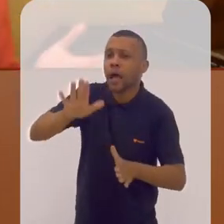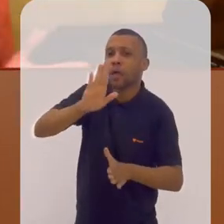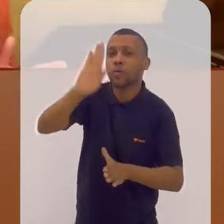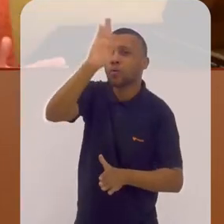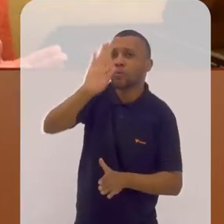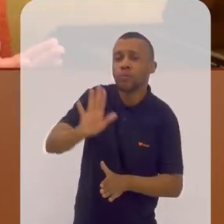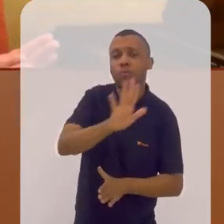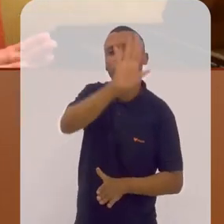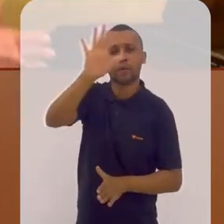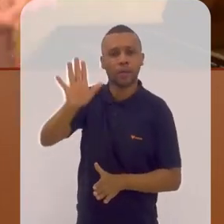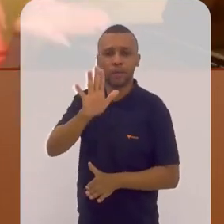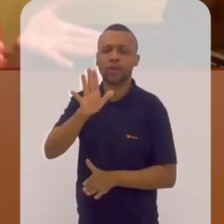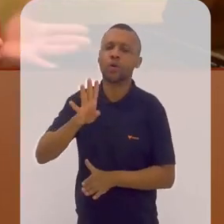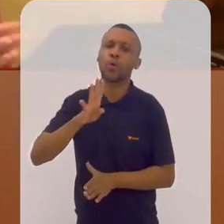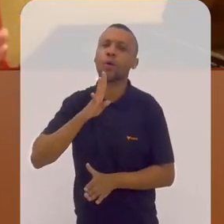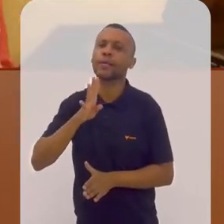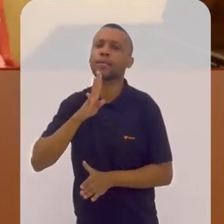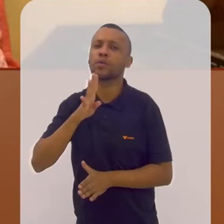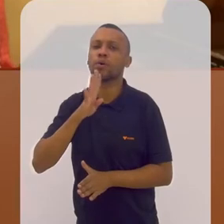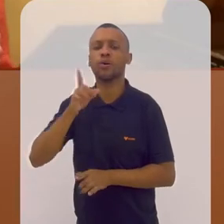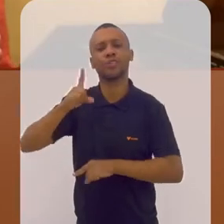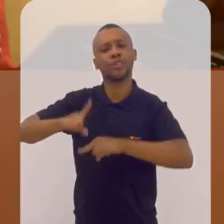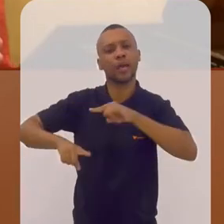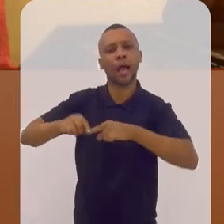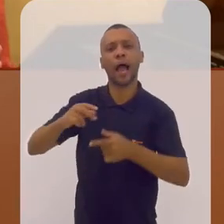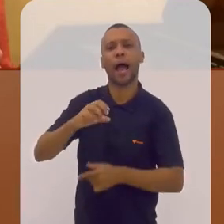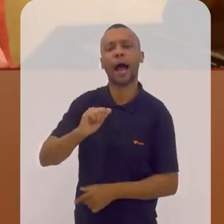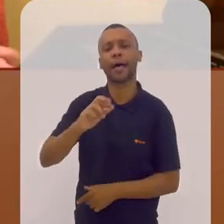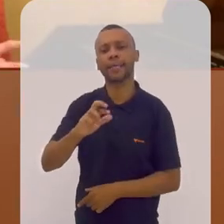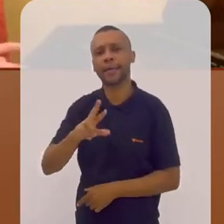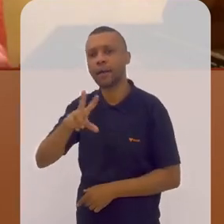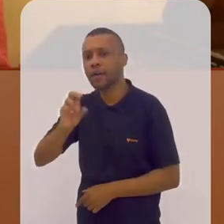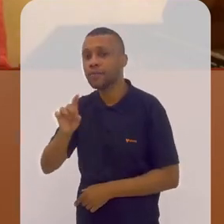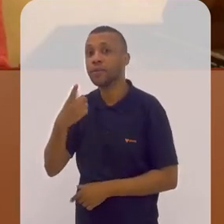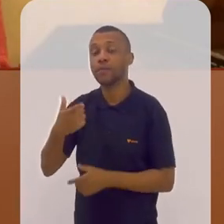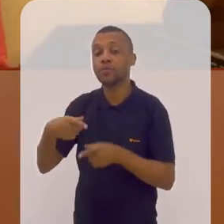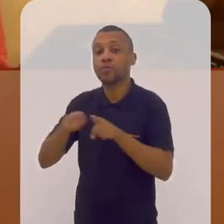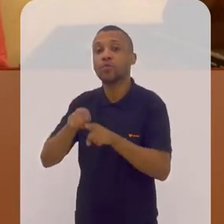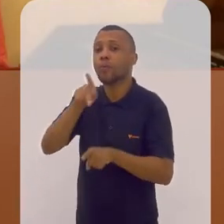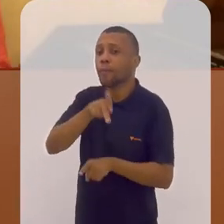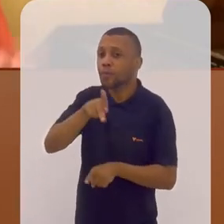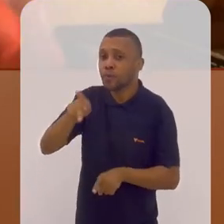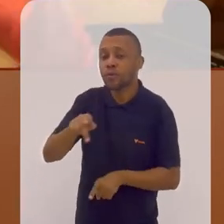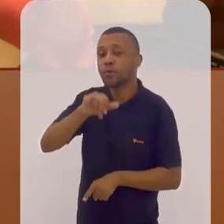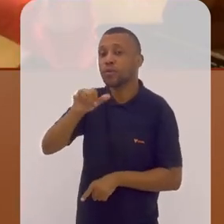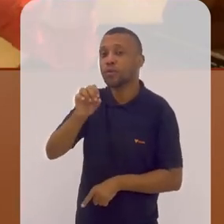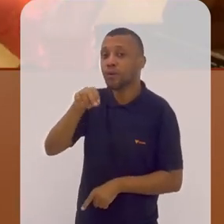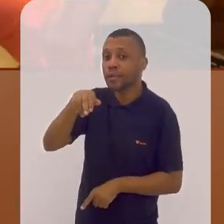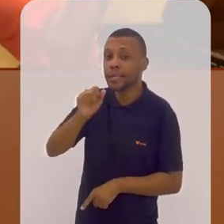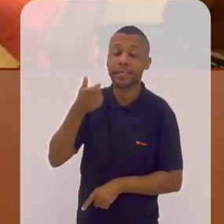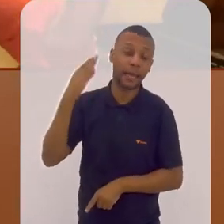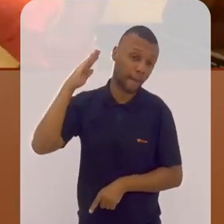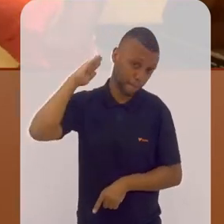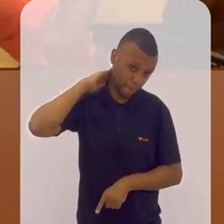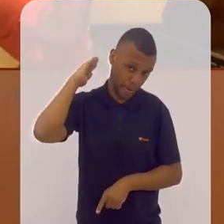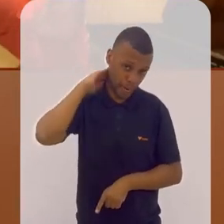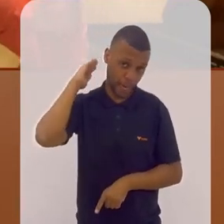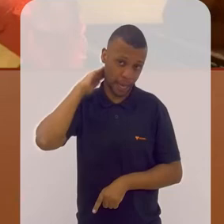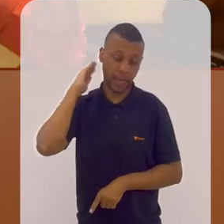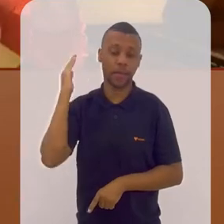conhecedores de acervos locais. Ontem mesmo tivemos uma reunião com o professor Jonas Arraes, que está em Belém do